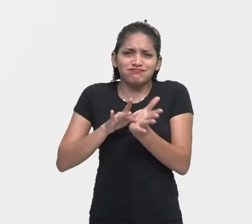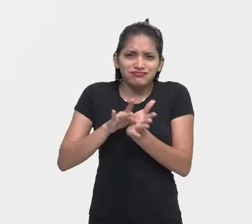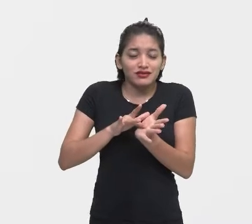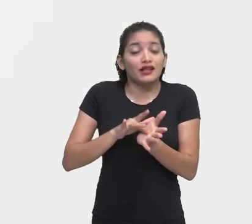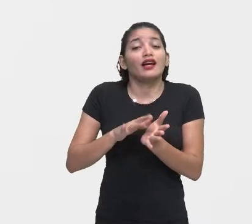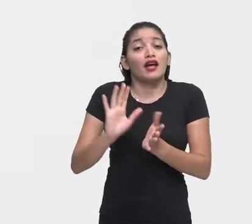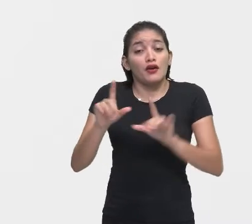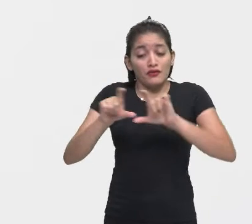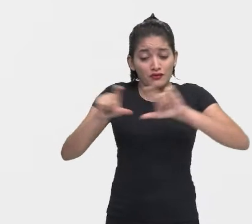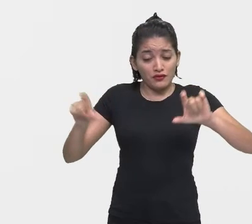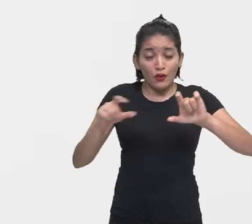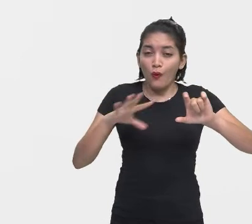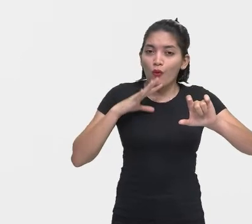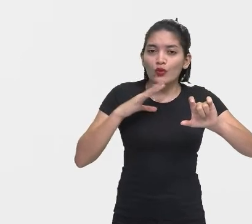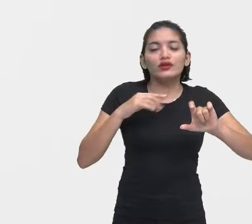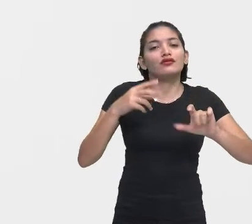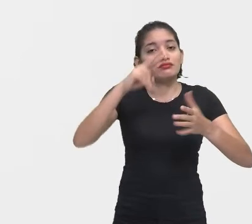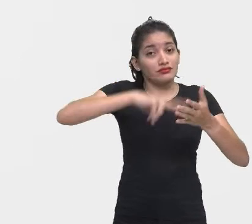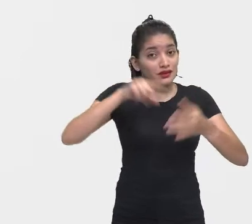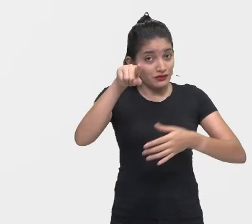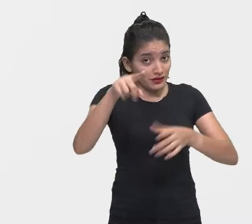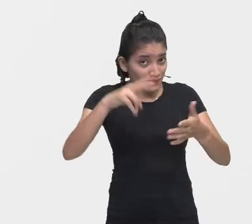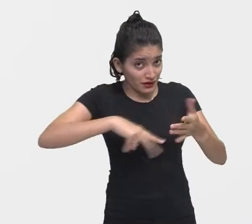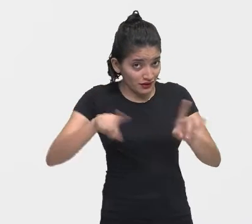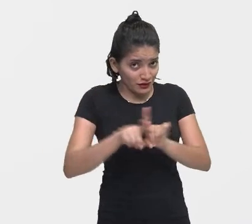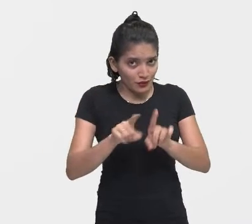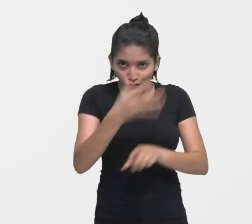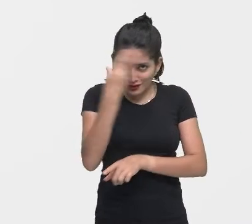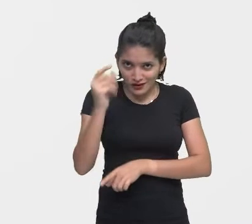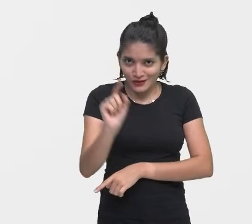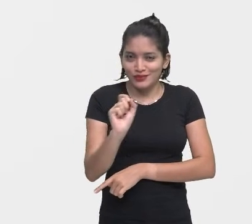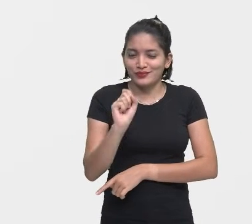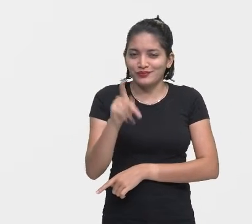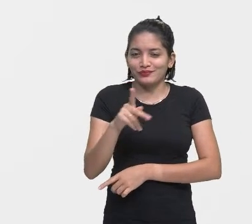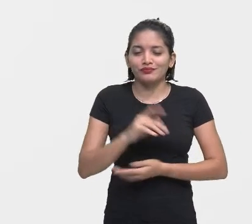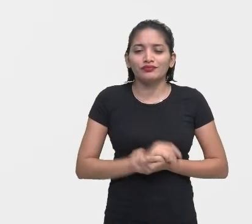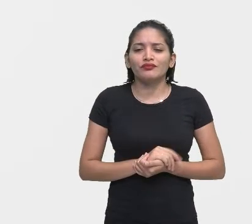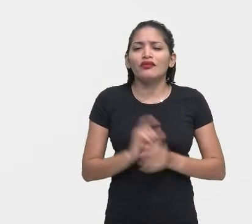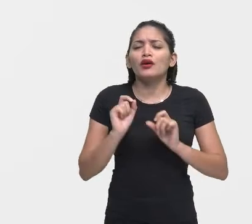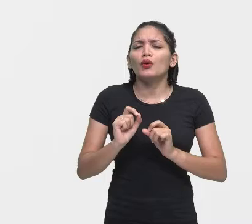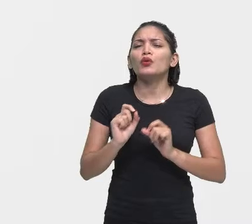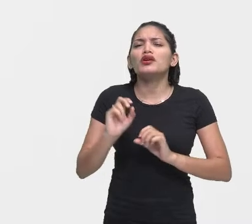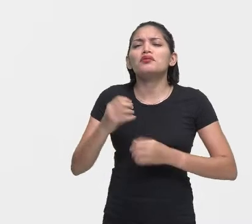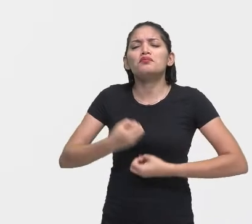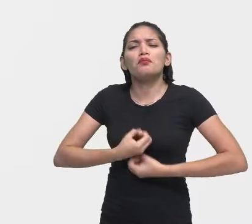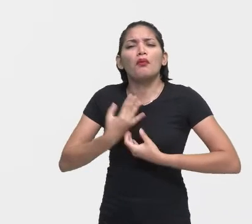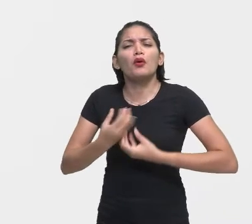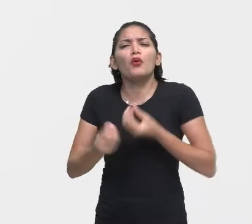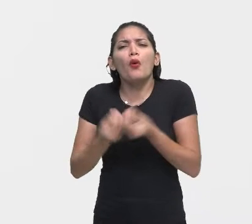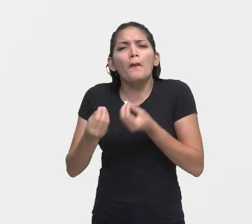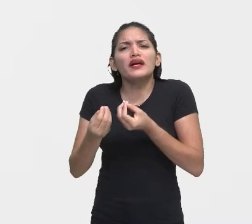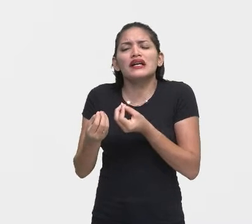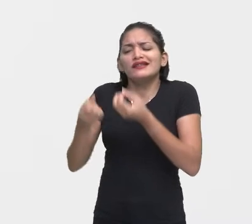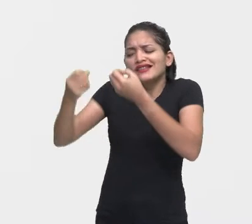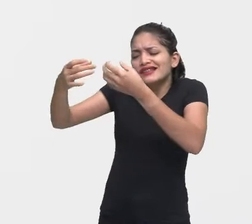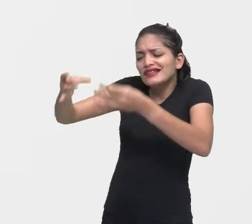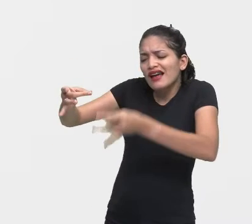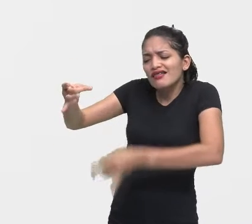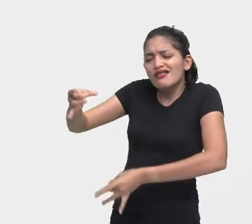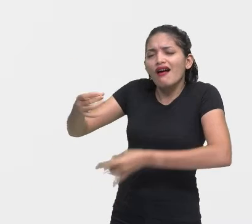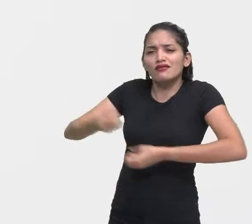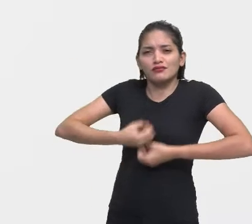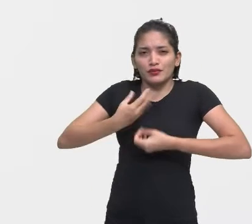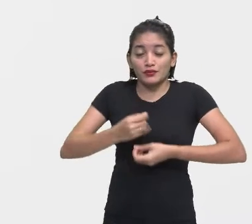mais conhecidos, tá? Então eu leio daqui e você lê daí, não esquece. O que é o poeta? Olha como ele descreve o poeta.